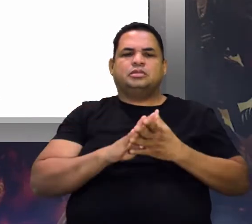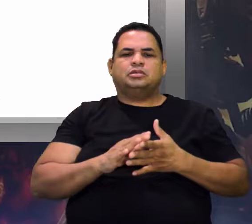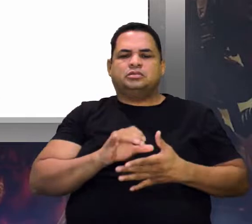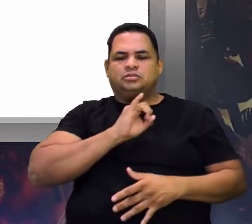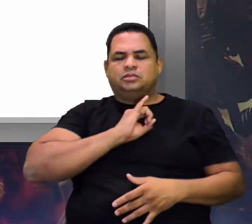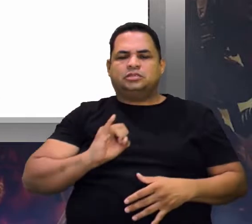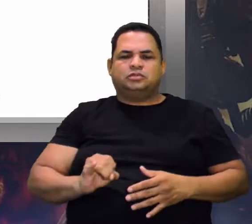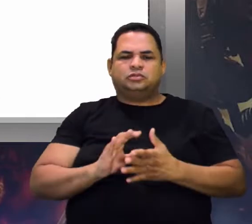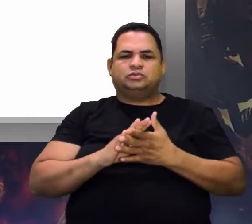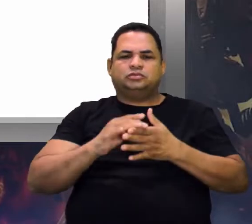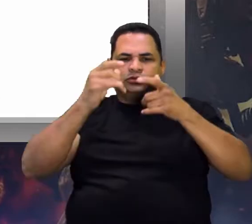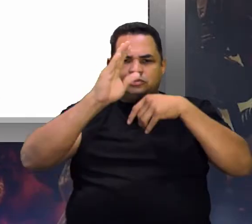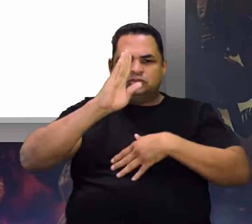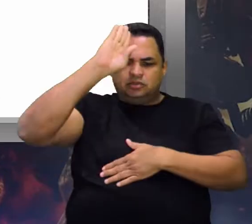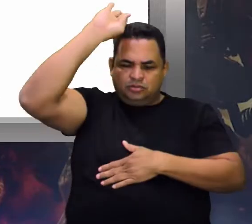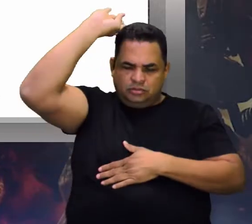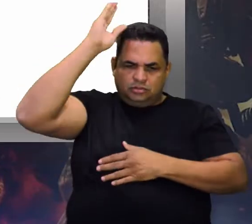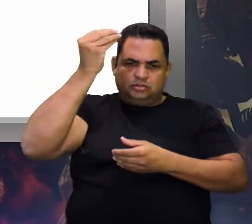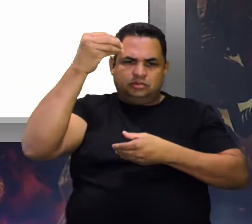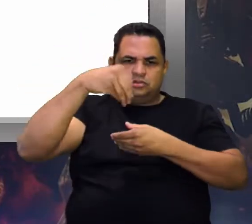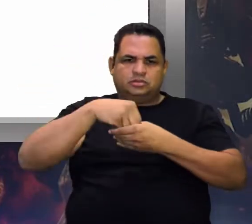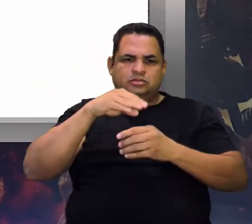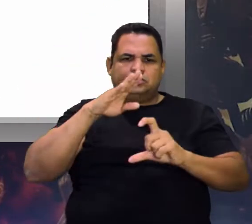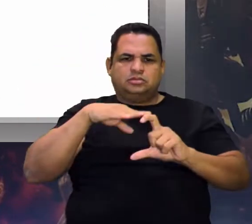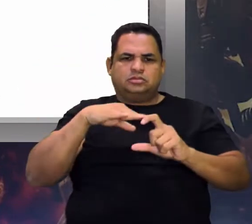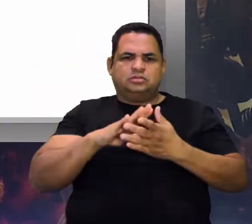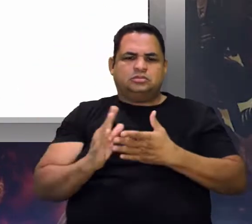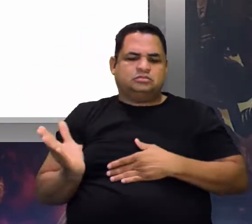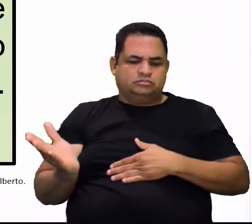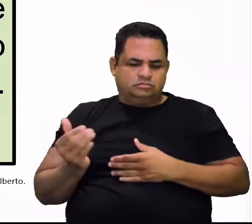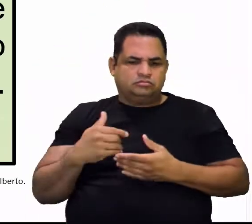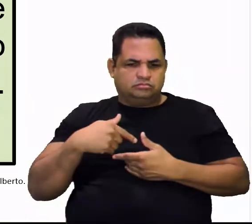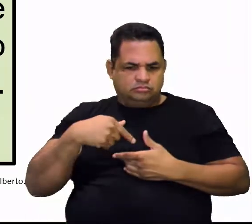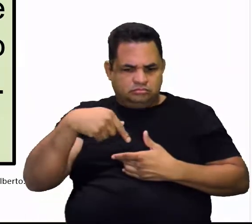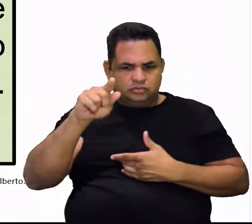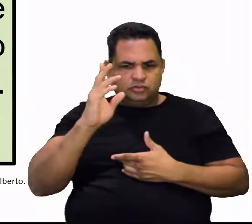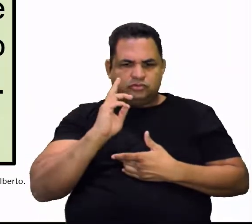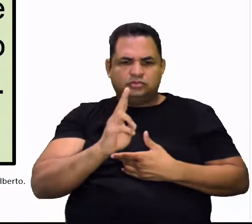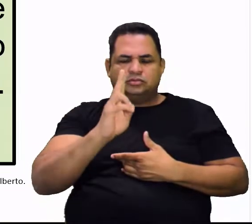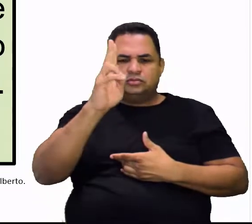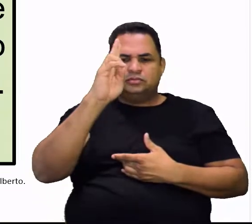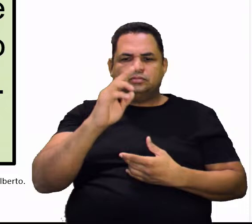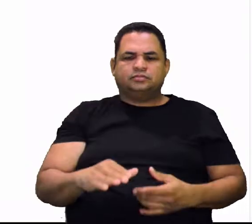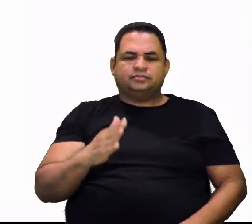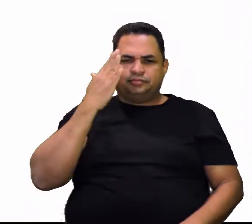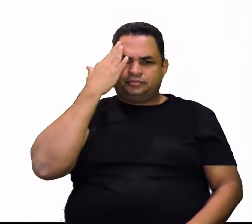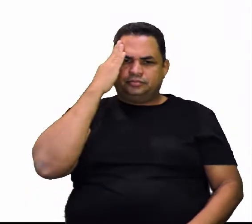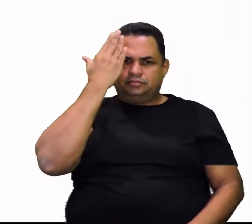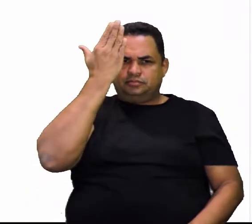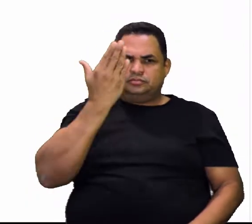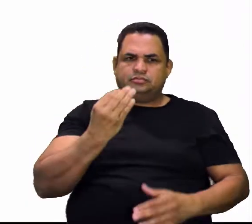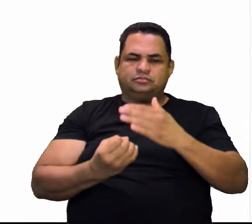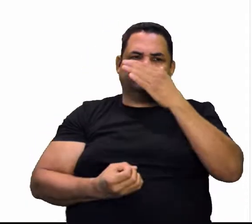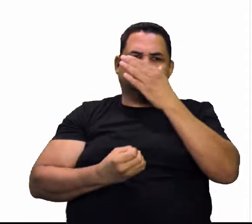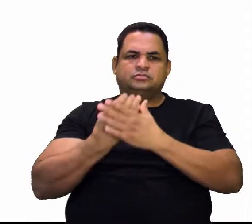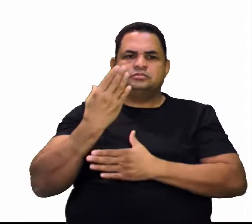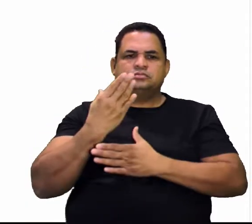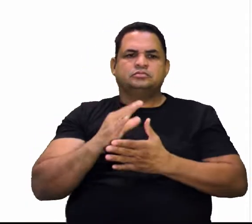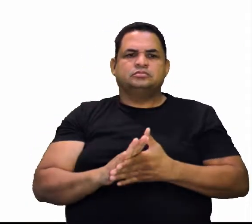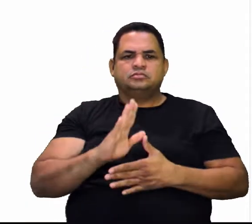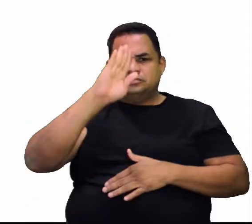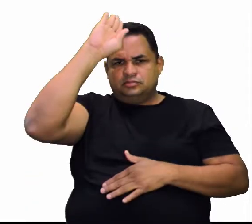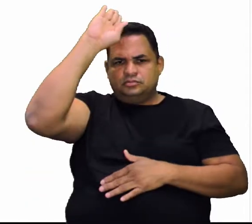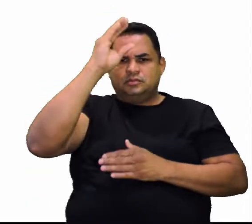está dentro da mitologia, tá bom? Mas vamos lá, voltando aí na tela para vocês, para nós entendermos essa origem. Roma